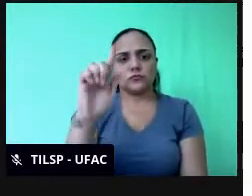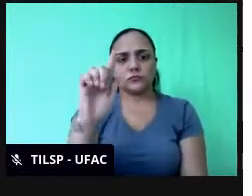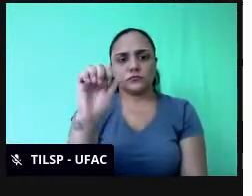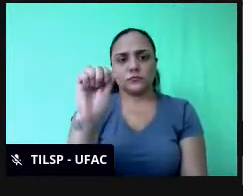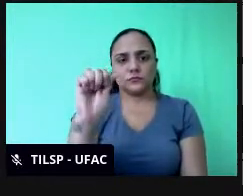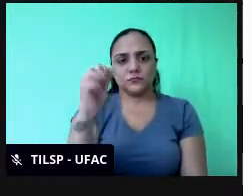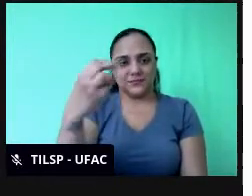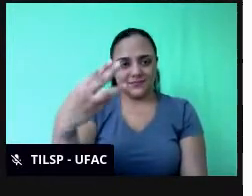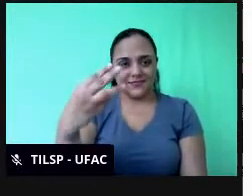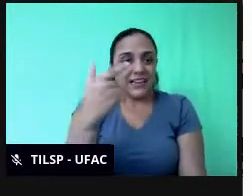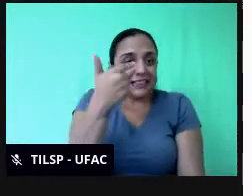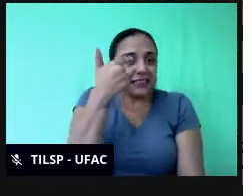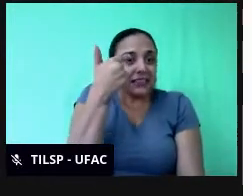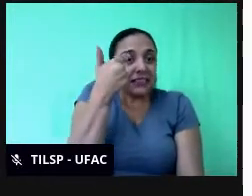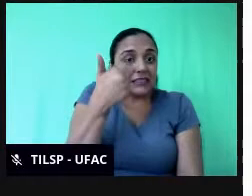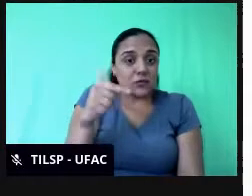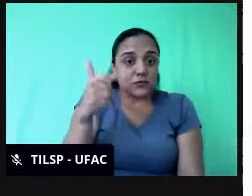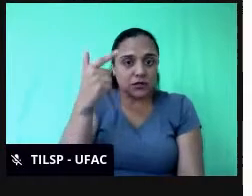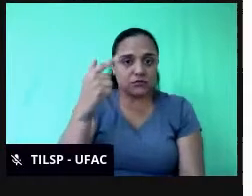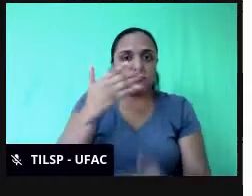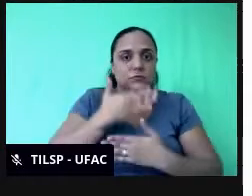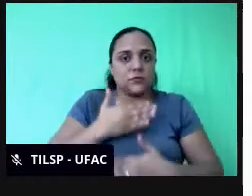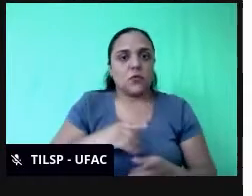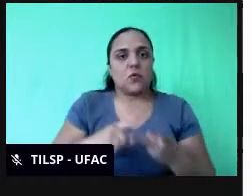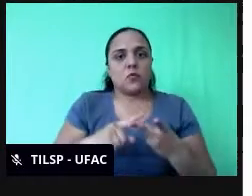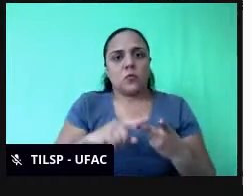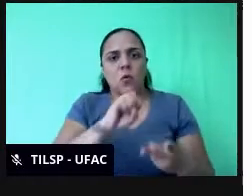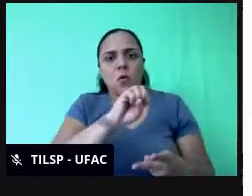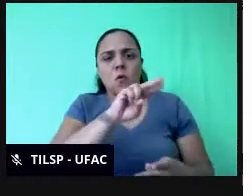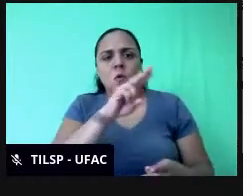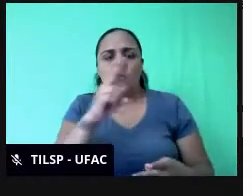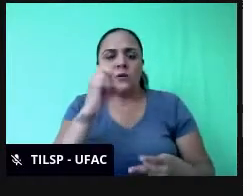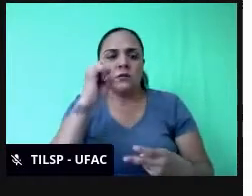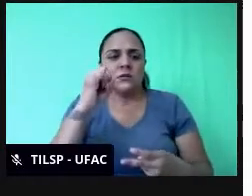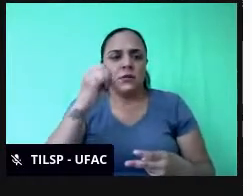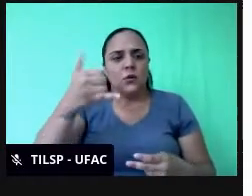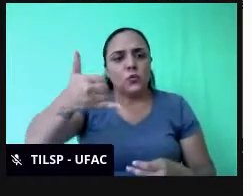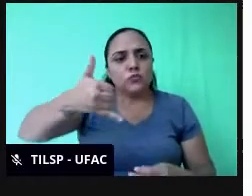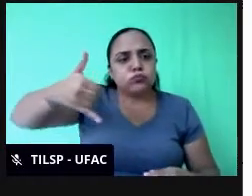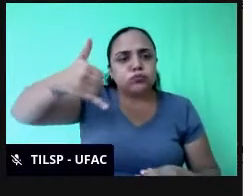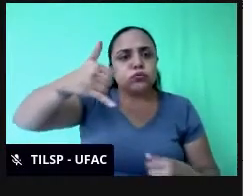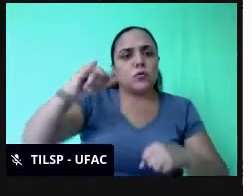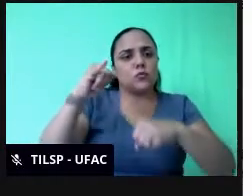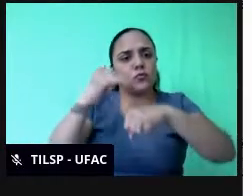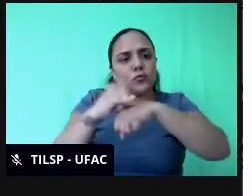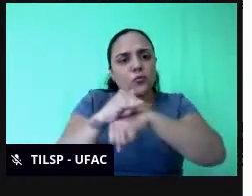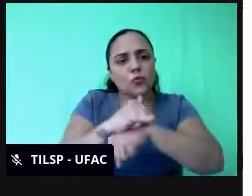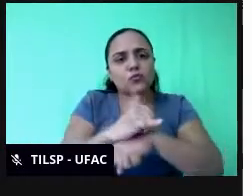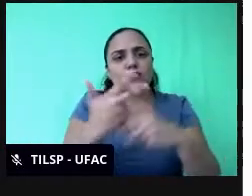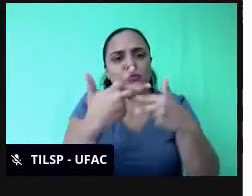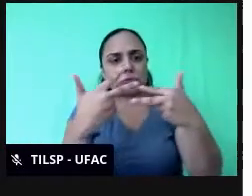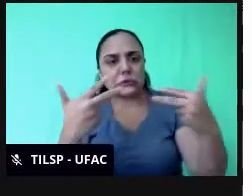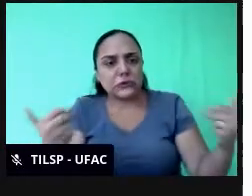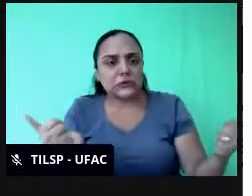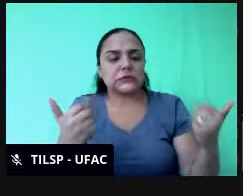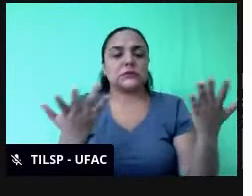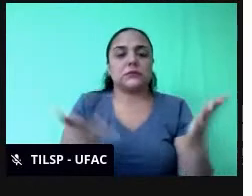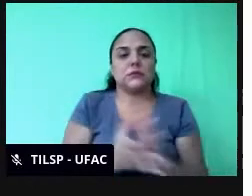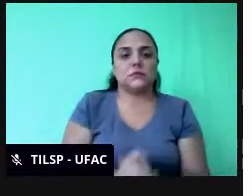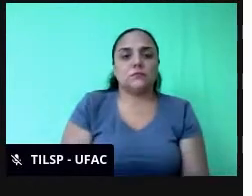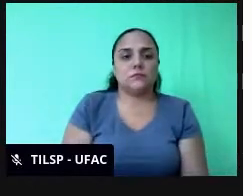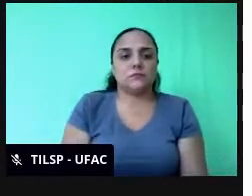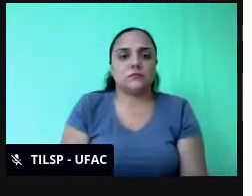presença de alimentos com gordura hidrogenada, então alimentos que têm gordura trans, principalmente industrializados, ou alimentos